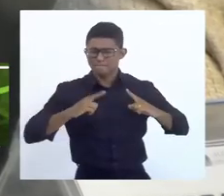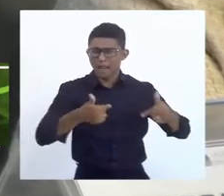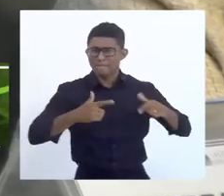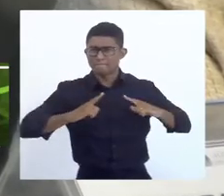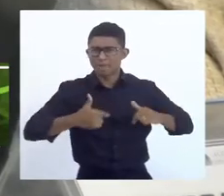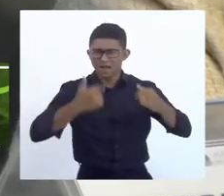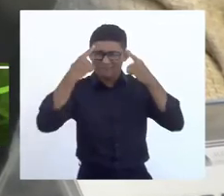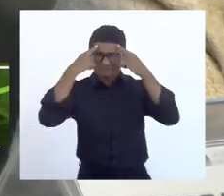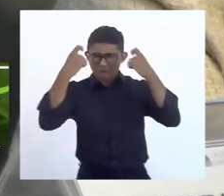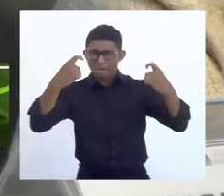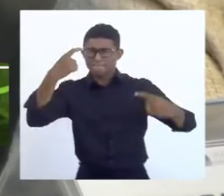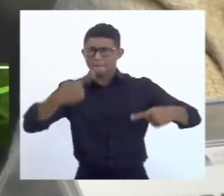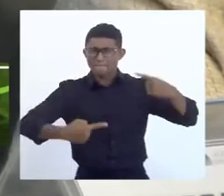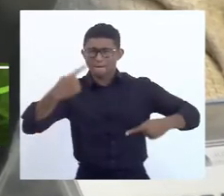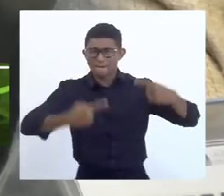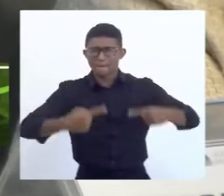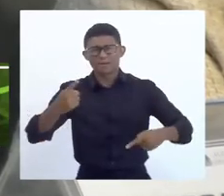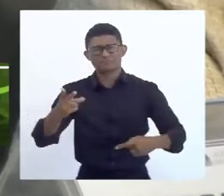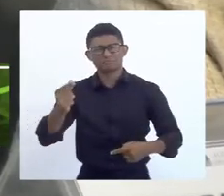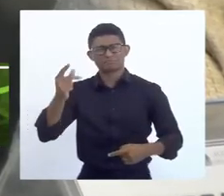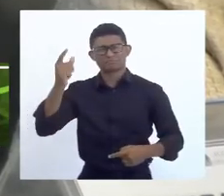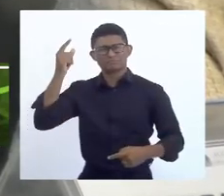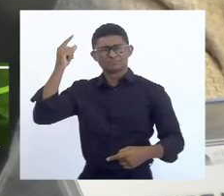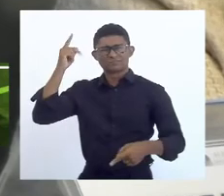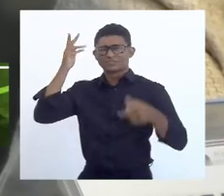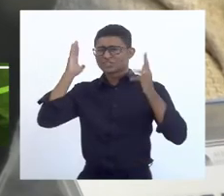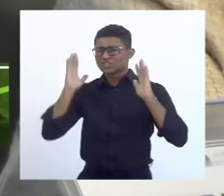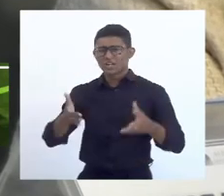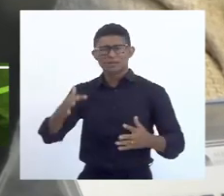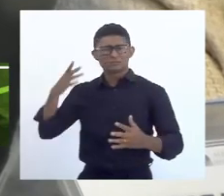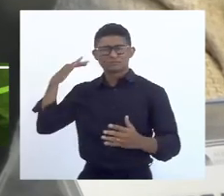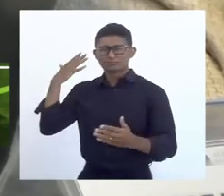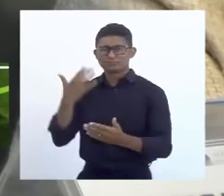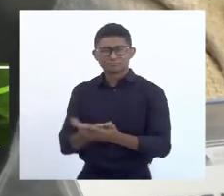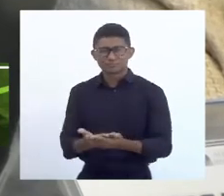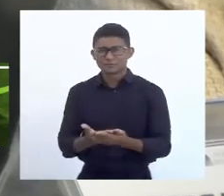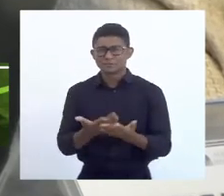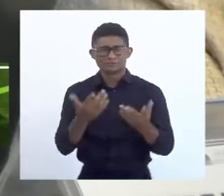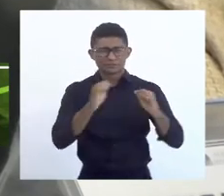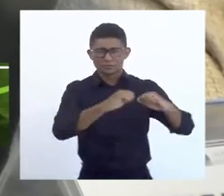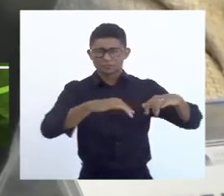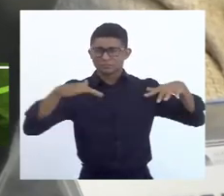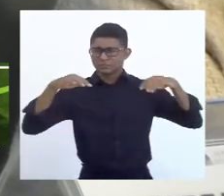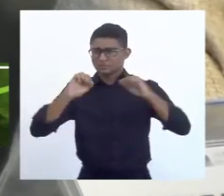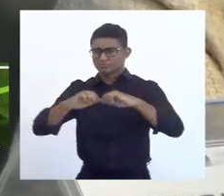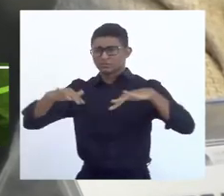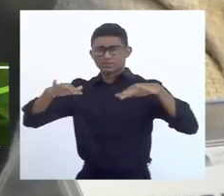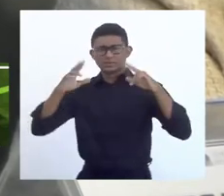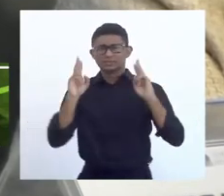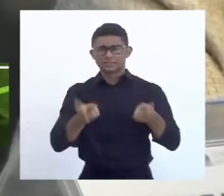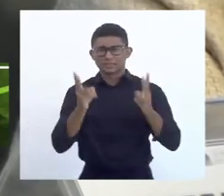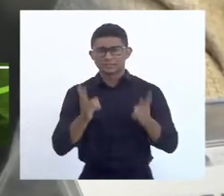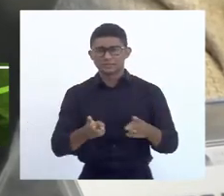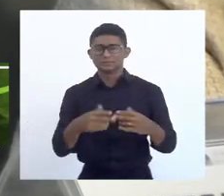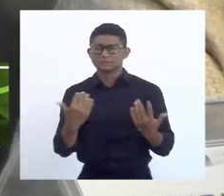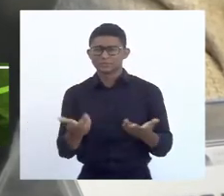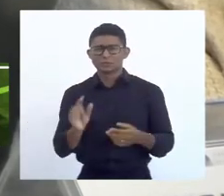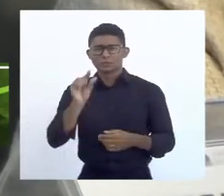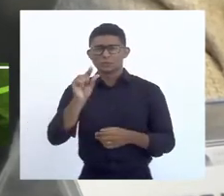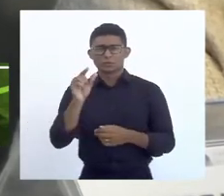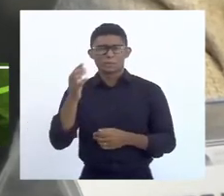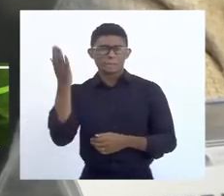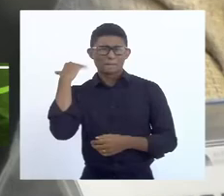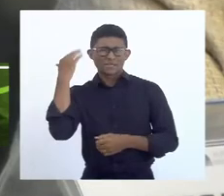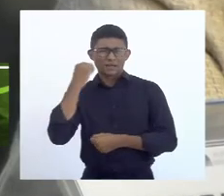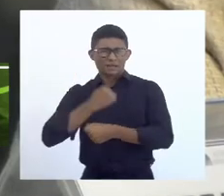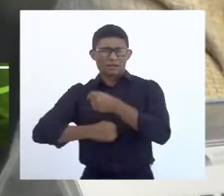mantendo a estrutura rudimentar e homogênea das casas legislativas intactas. São as práticas, até poucos anos, não narradas